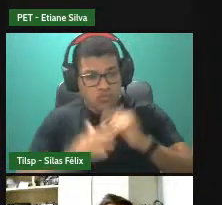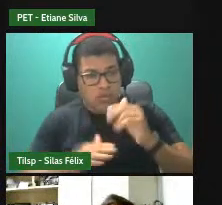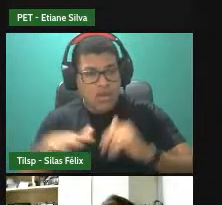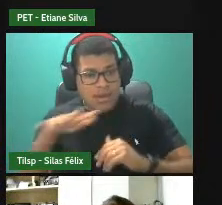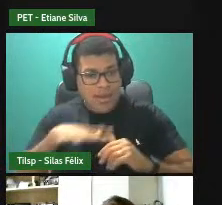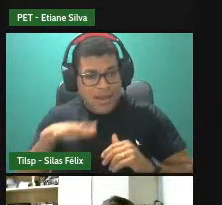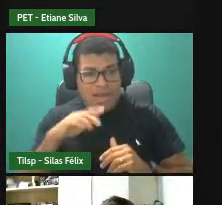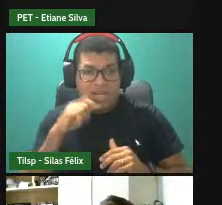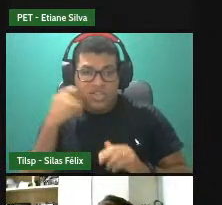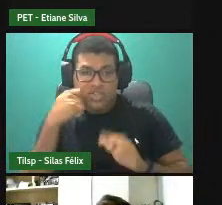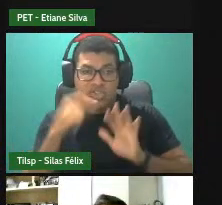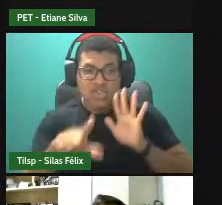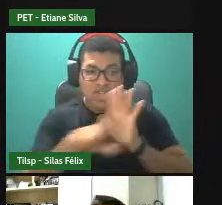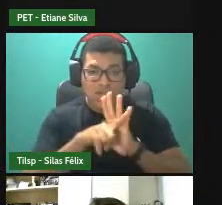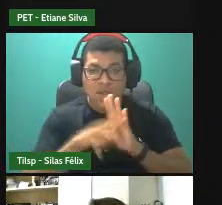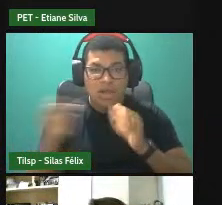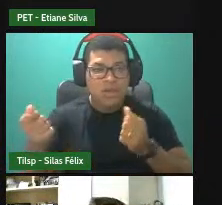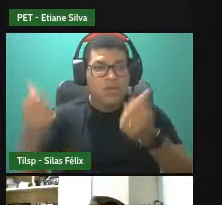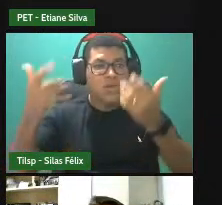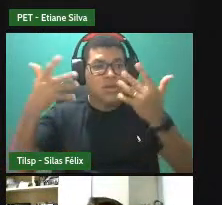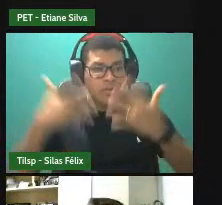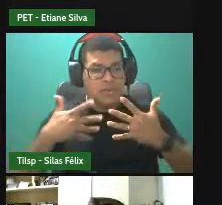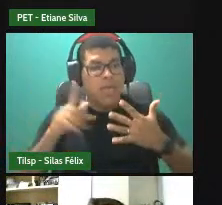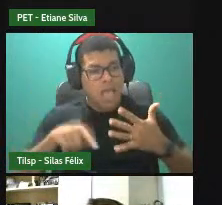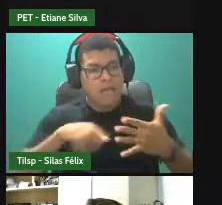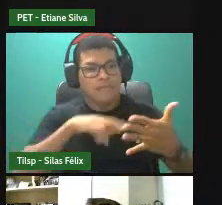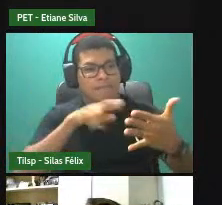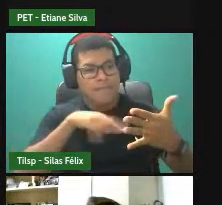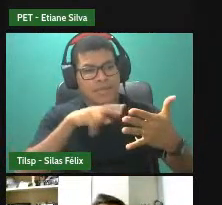para ele. Isso vai ser feito por meio de uma perícia